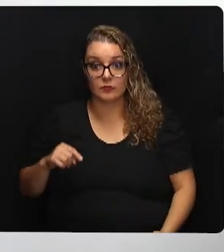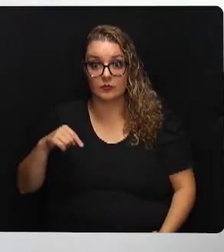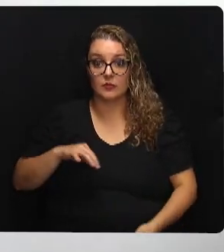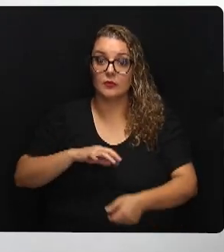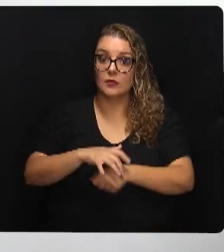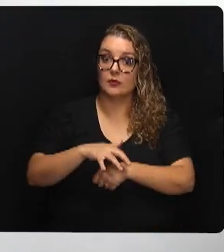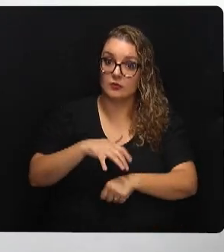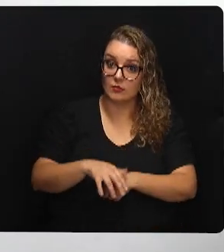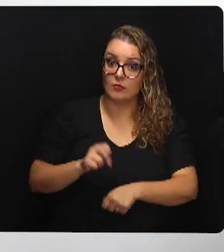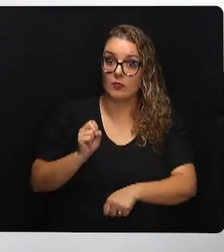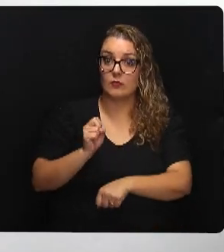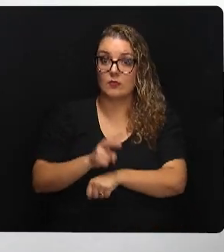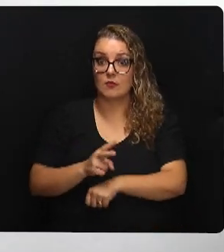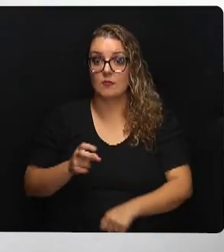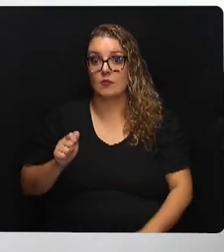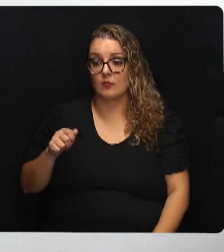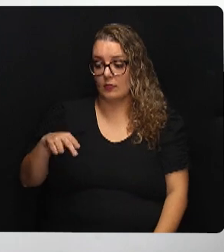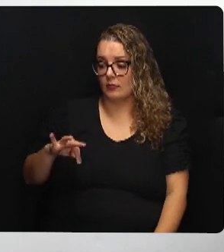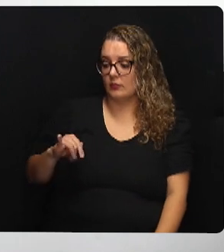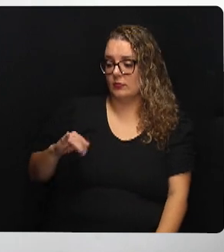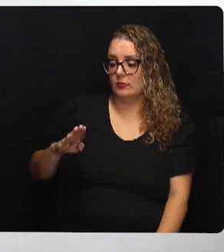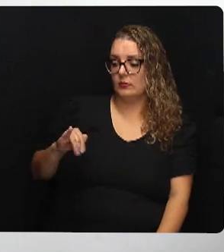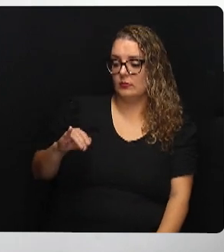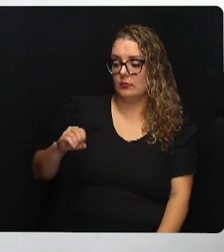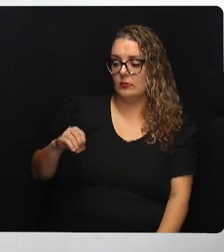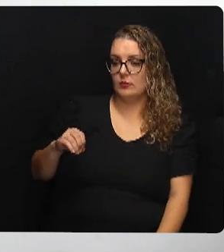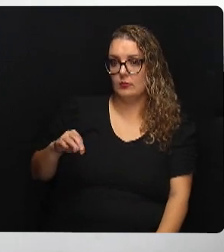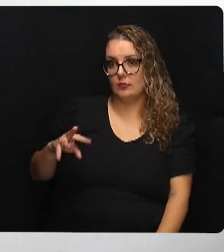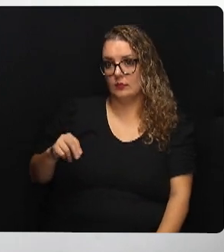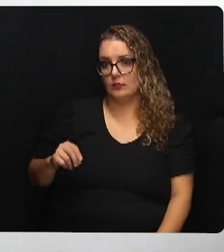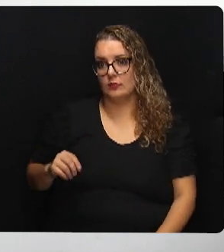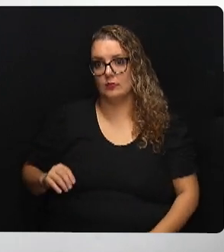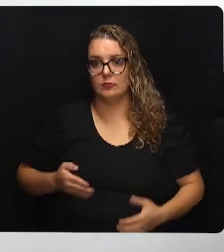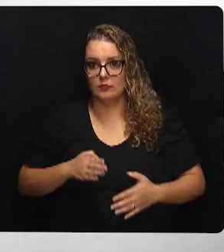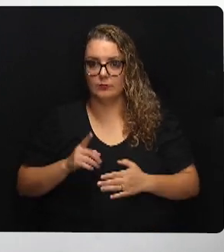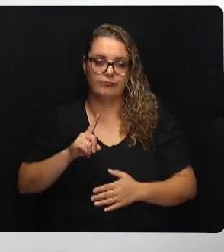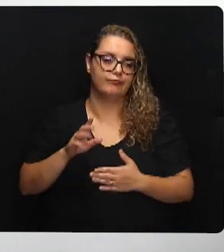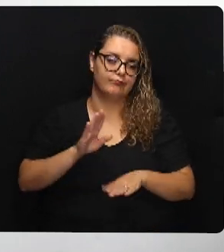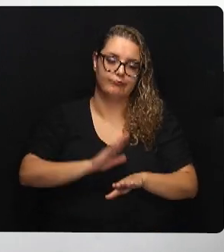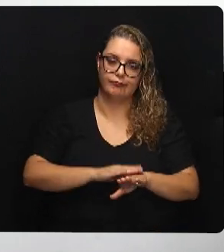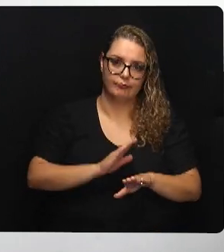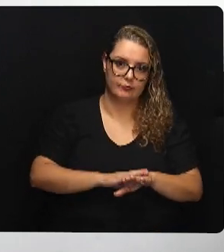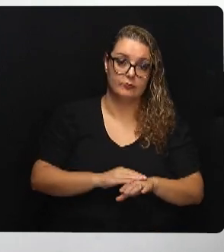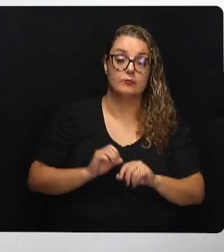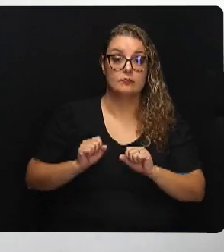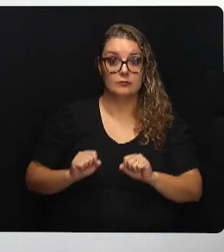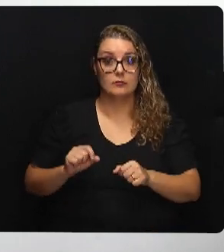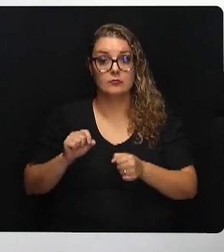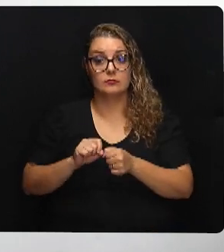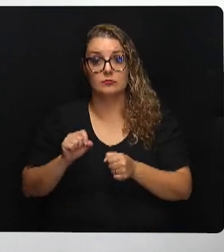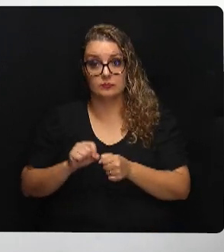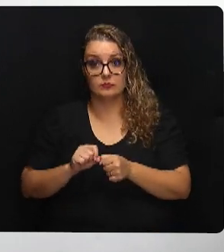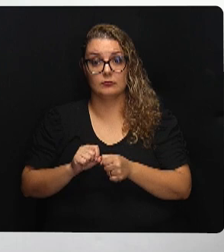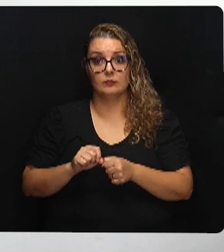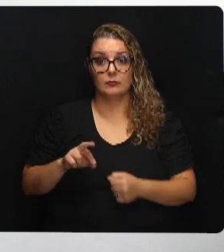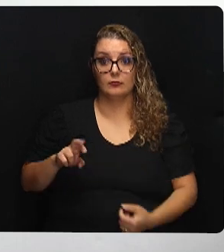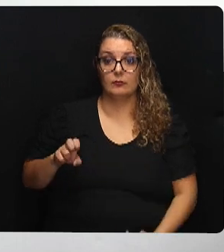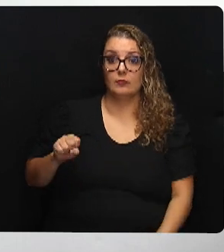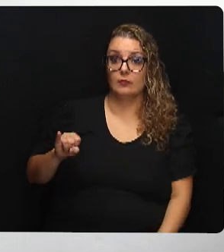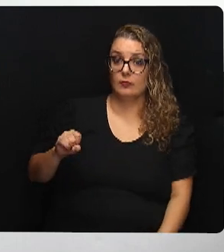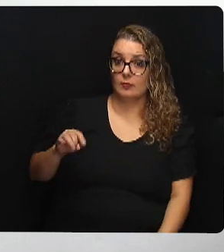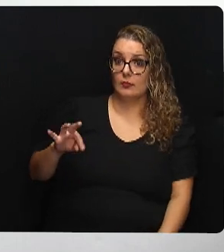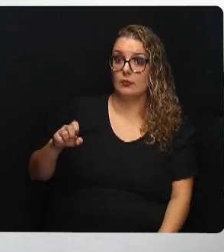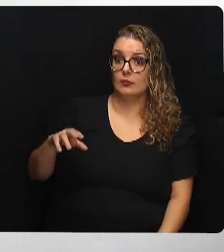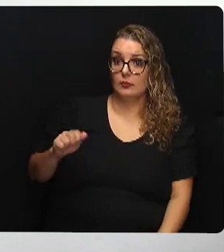exatamente se essa infecção é causada por um vírus, o antibiótico, que é para bactéria, não vai funcionar e ainda pode levar a